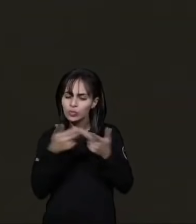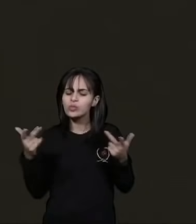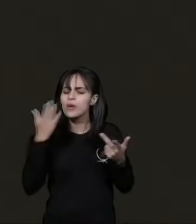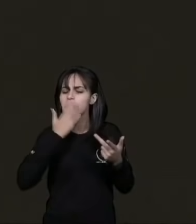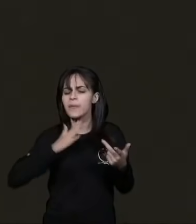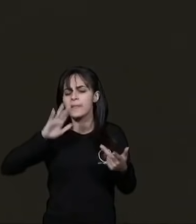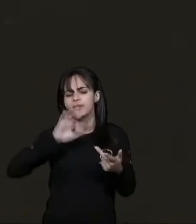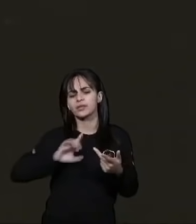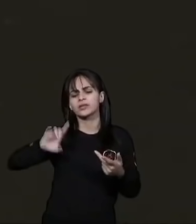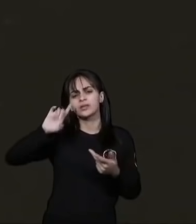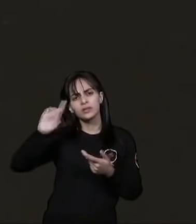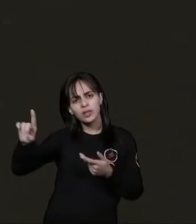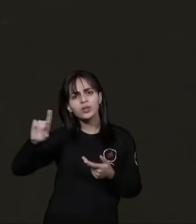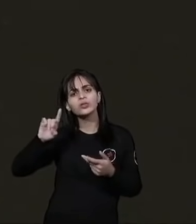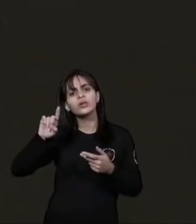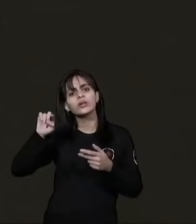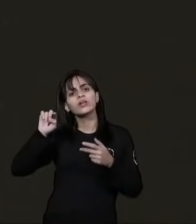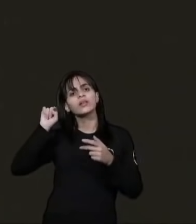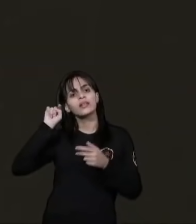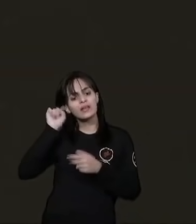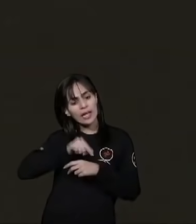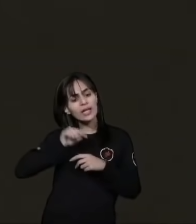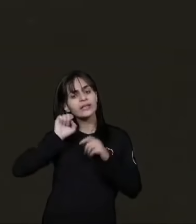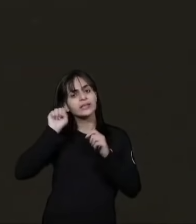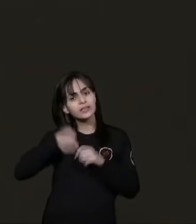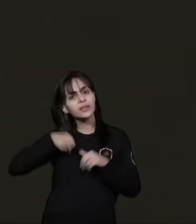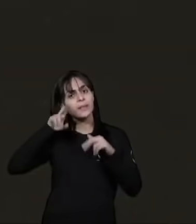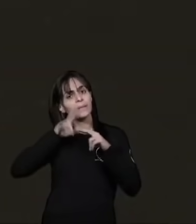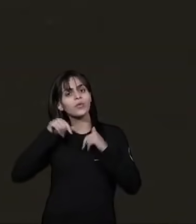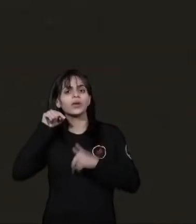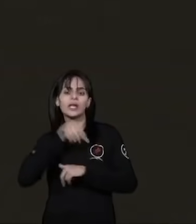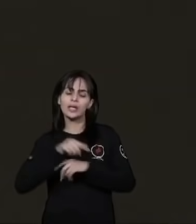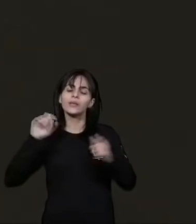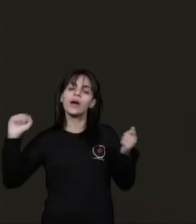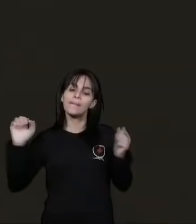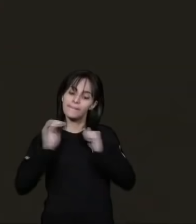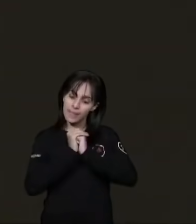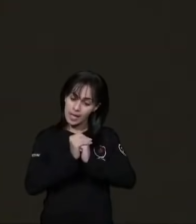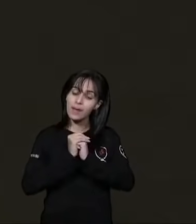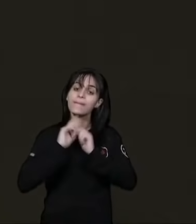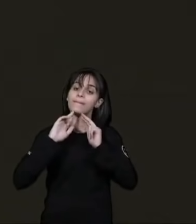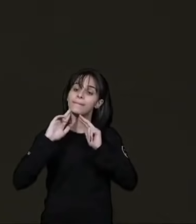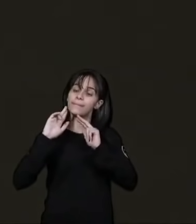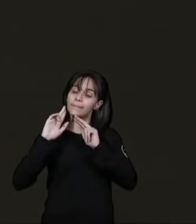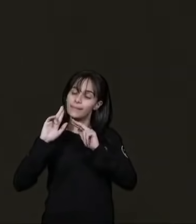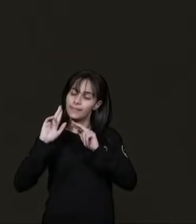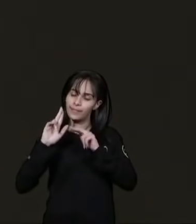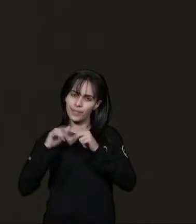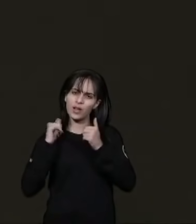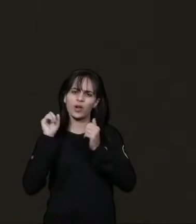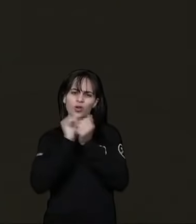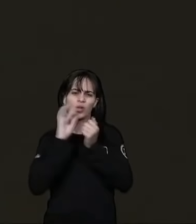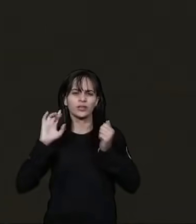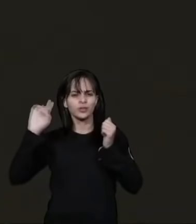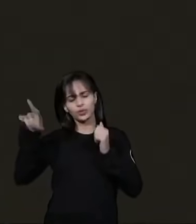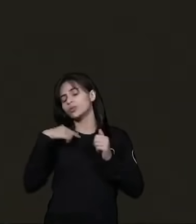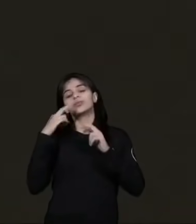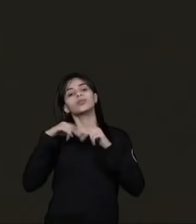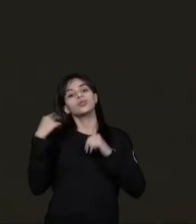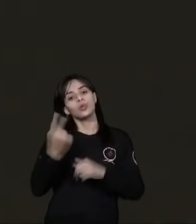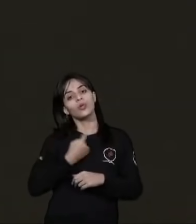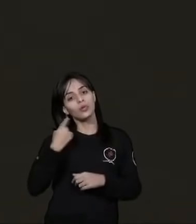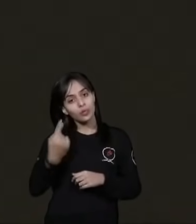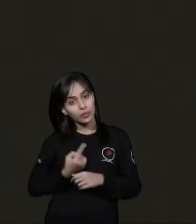promessas de Deus são nele sim e por ele o Amém para glória de Deus por nós promessas que são